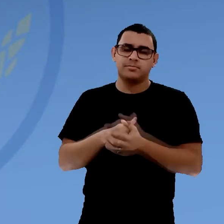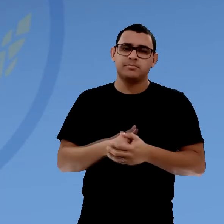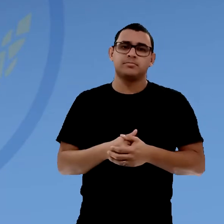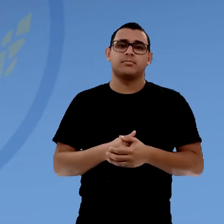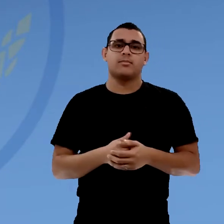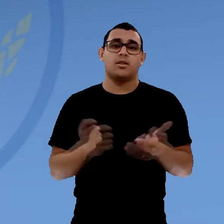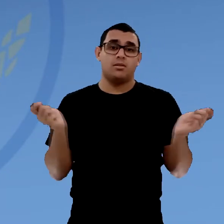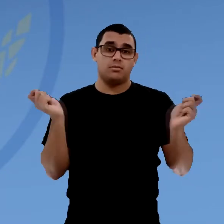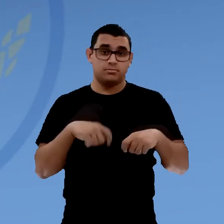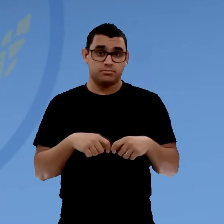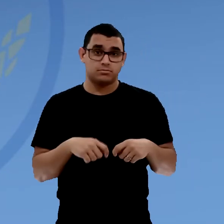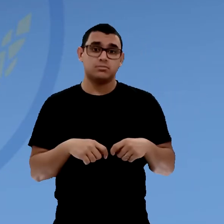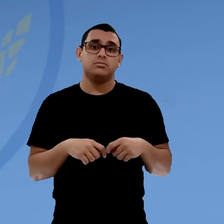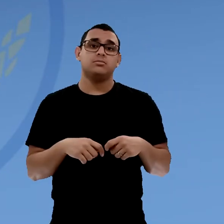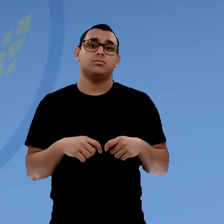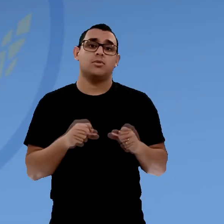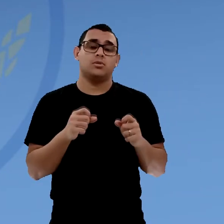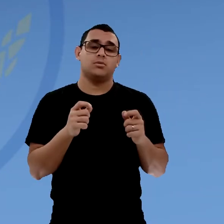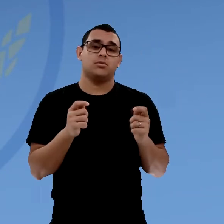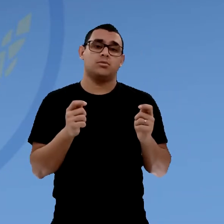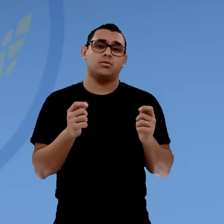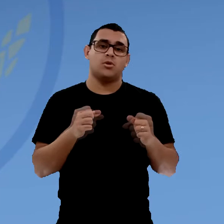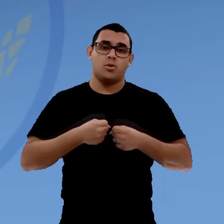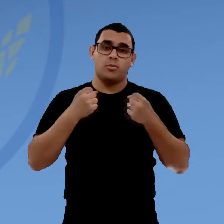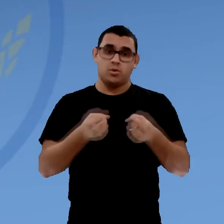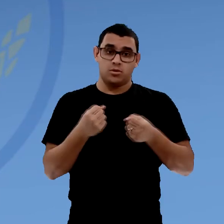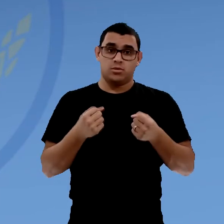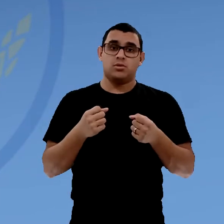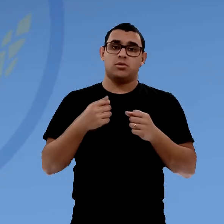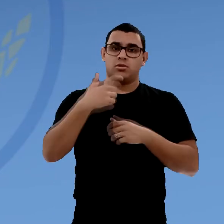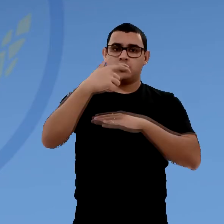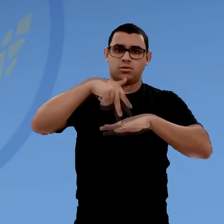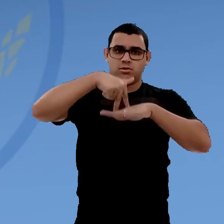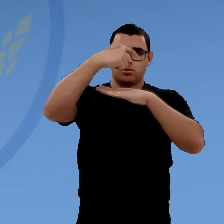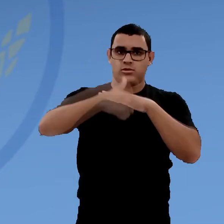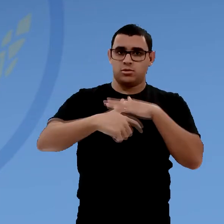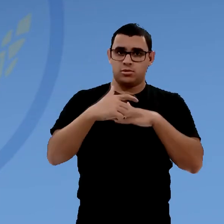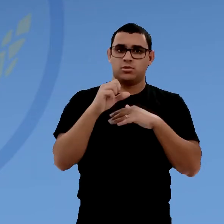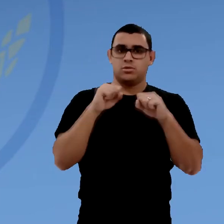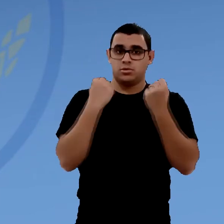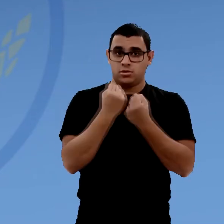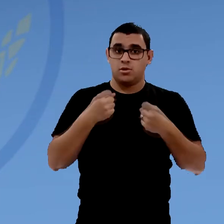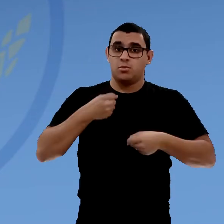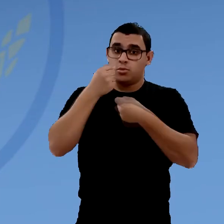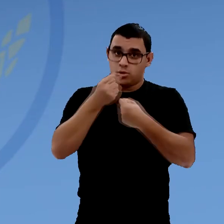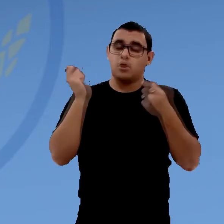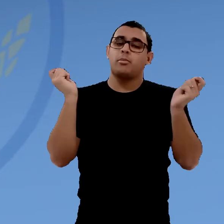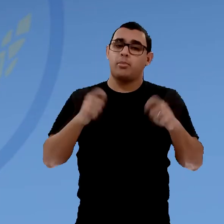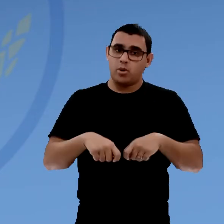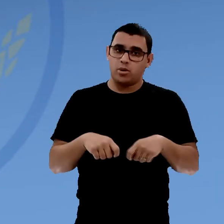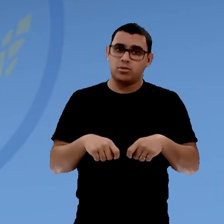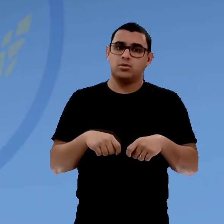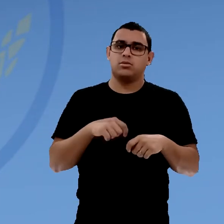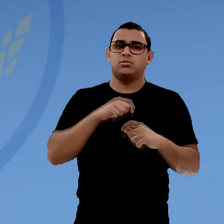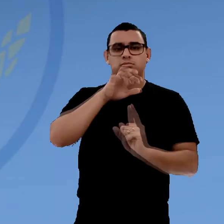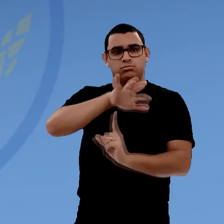Status social e poder. Em sociedades estratificadas, o status é sinônimo de maior ou menor poder sobre as